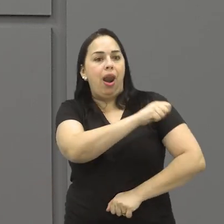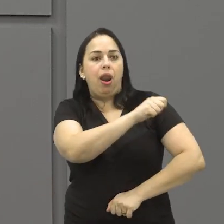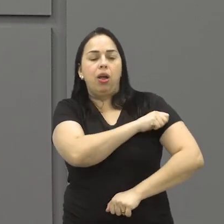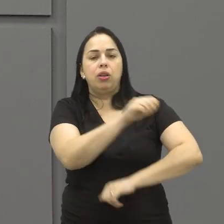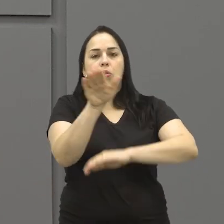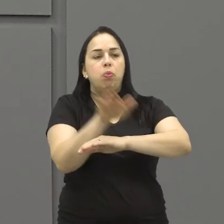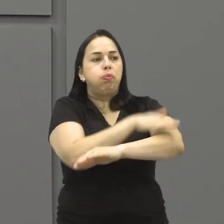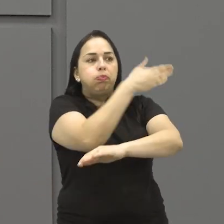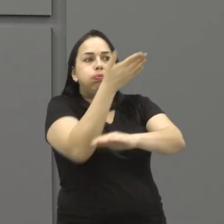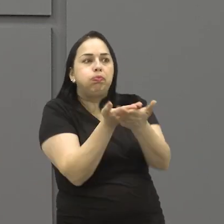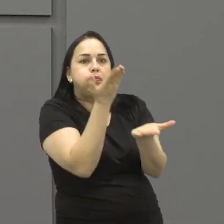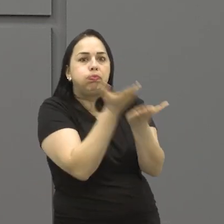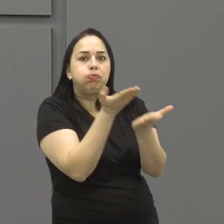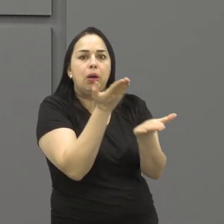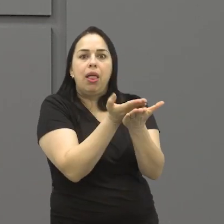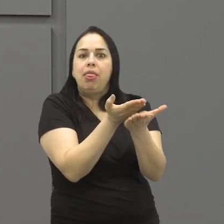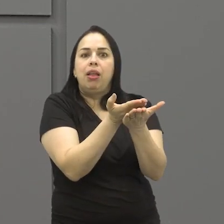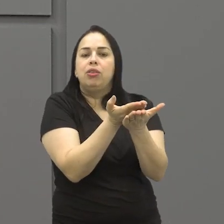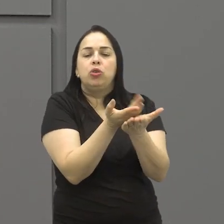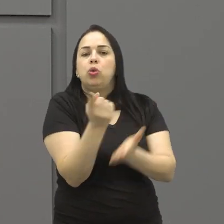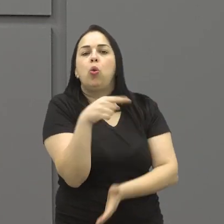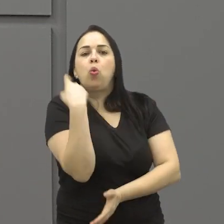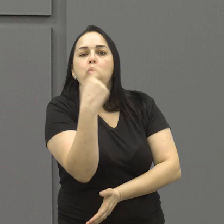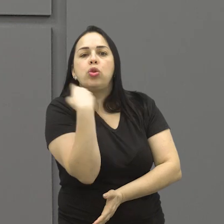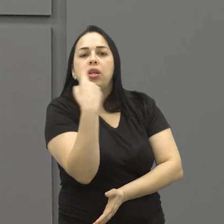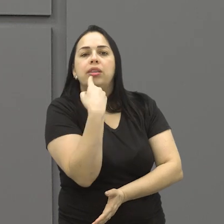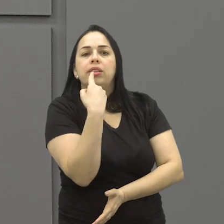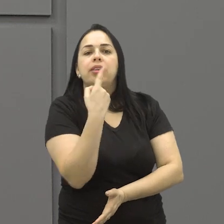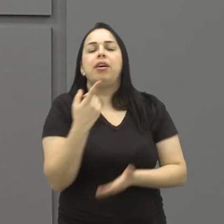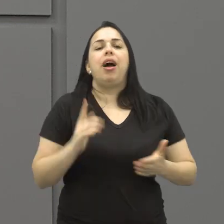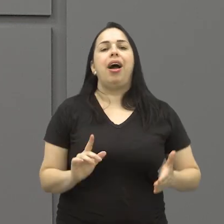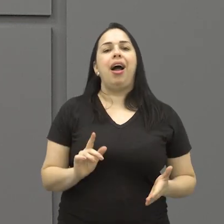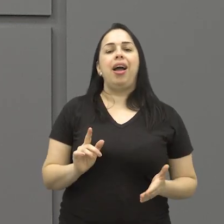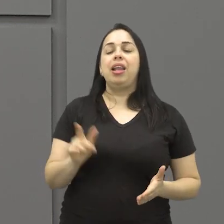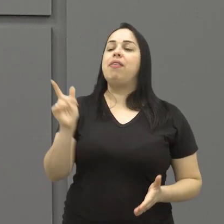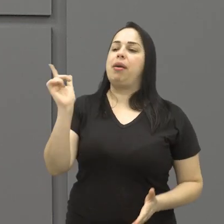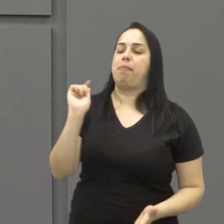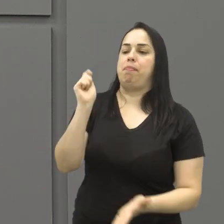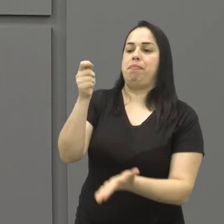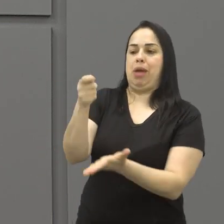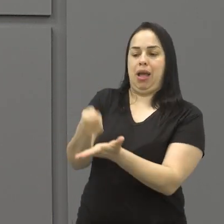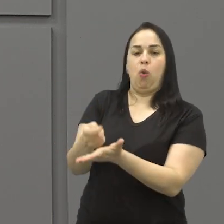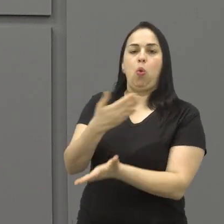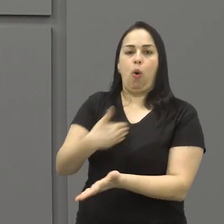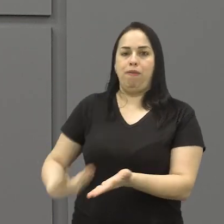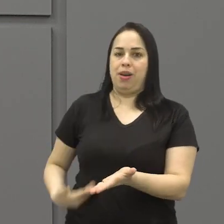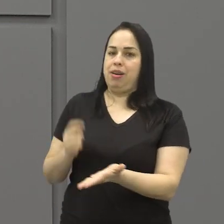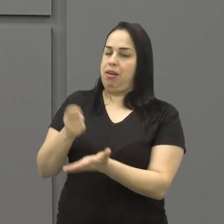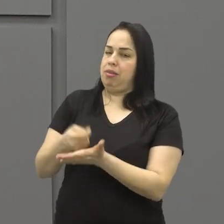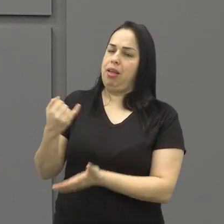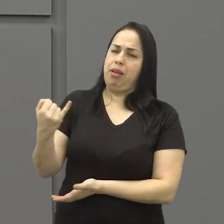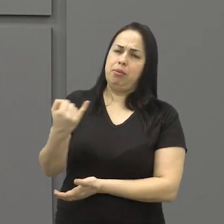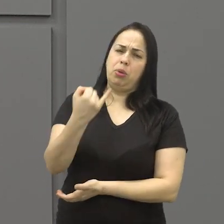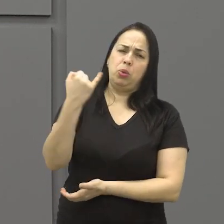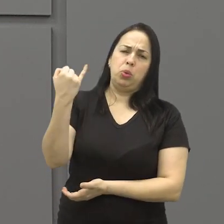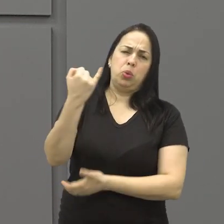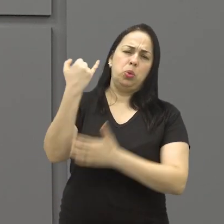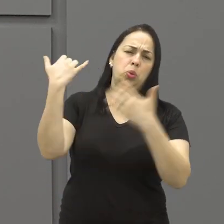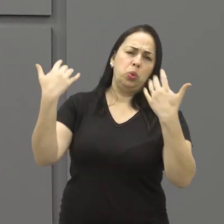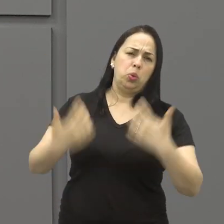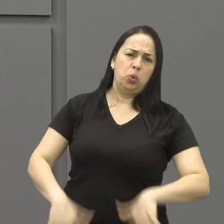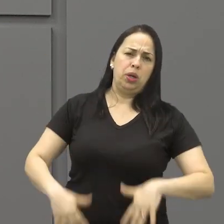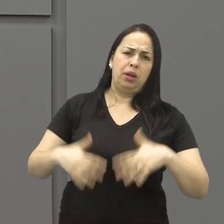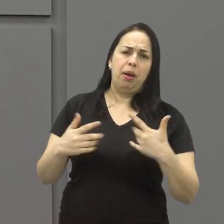de ficar que está sem condições de ficar na escola, ele vai receber uma verba. Isso é muito importante para